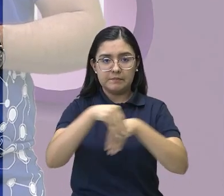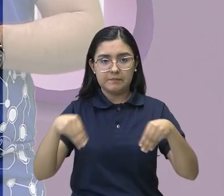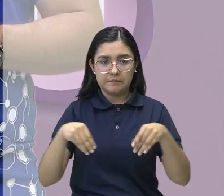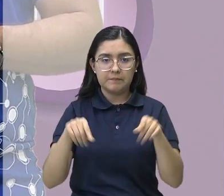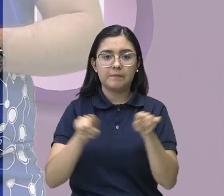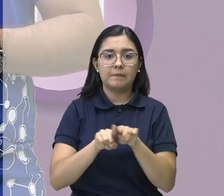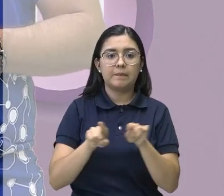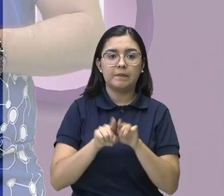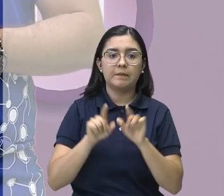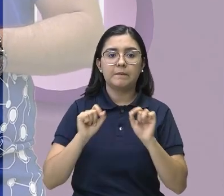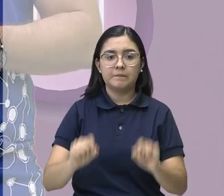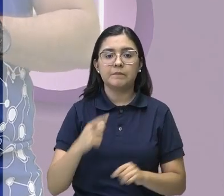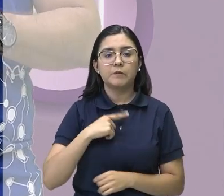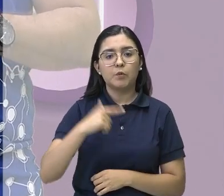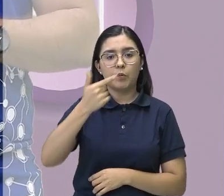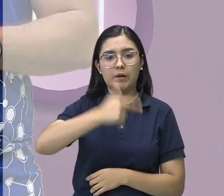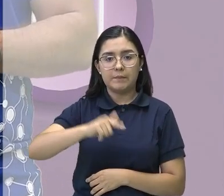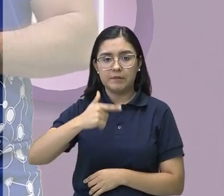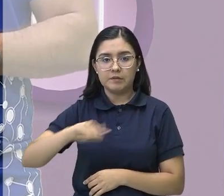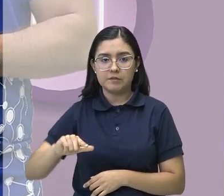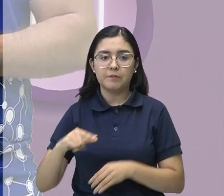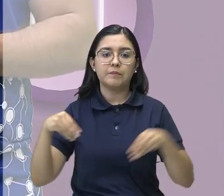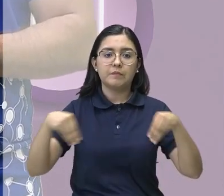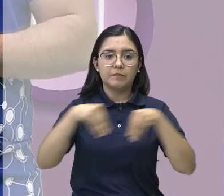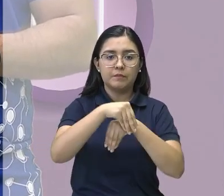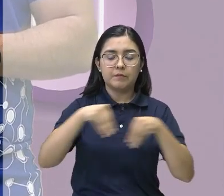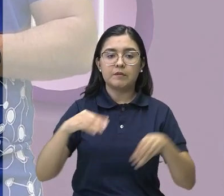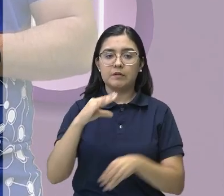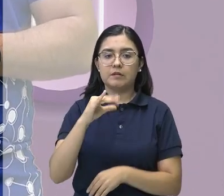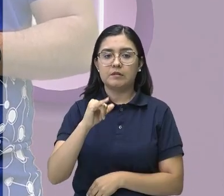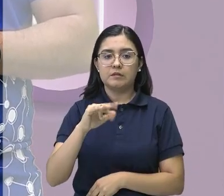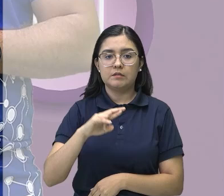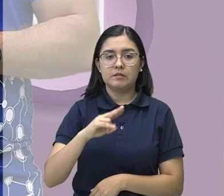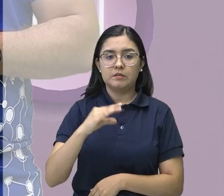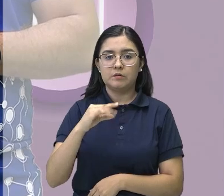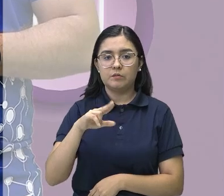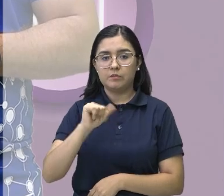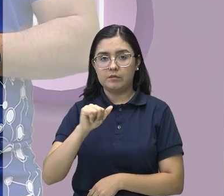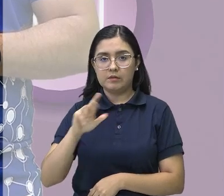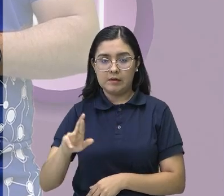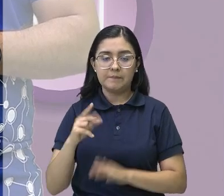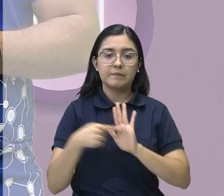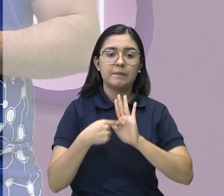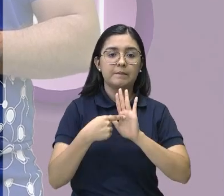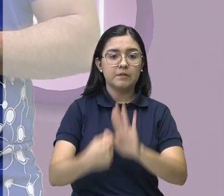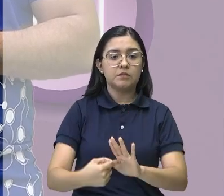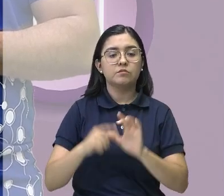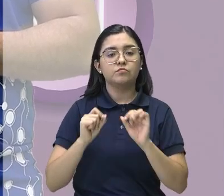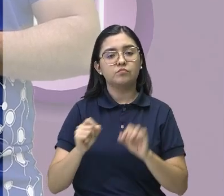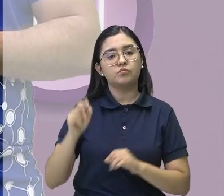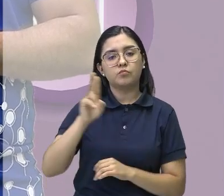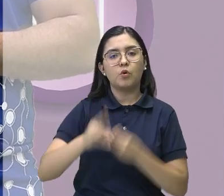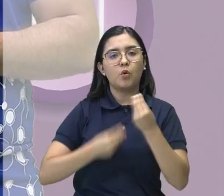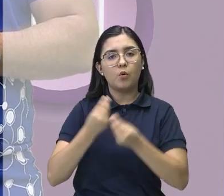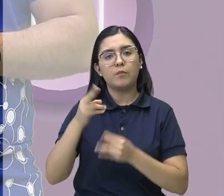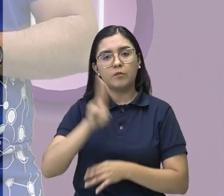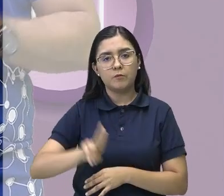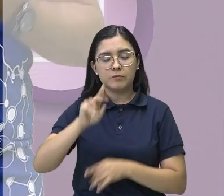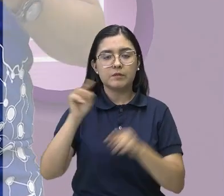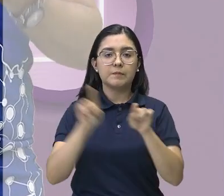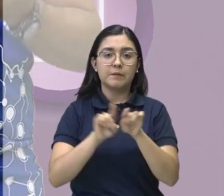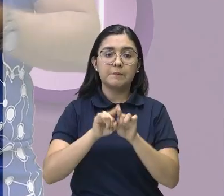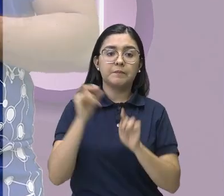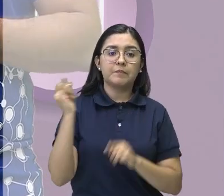a permutação com repetição e a permutação circular, apresentando suas aplicações e